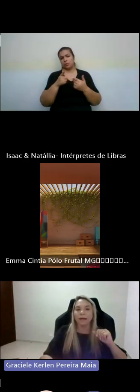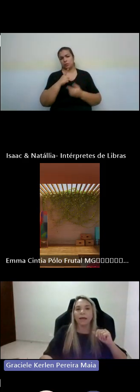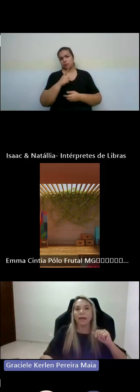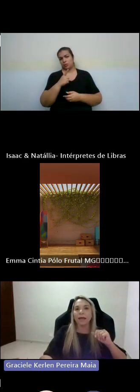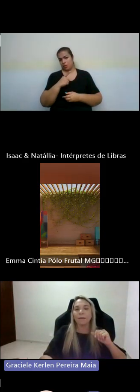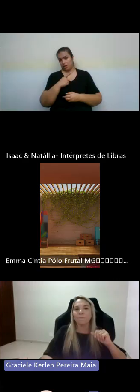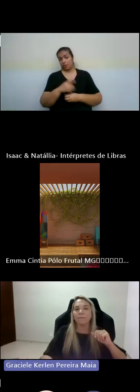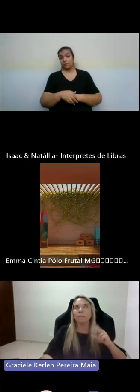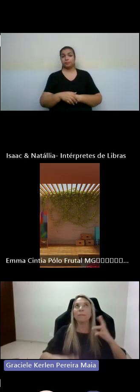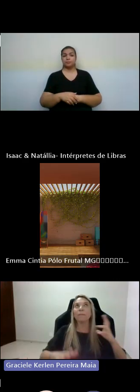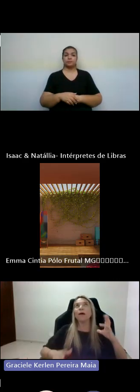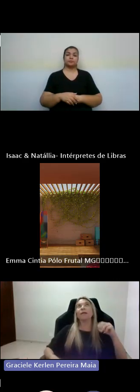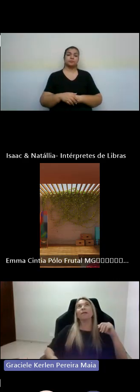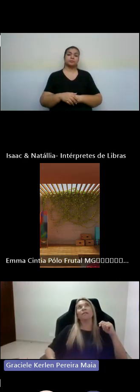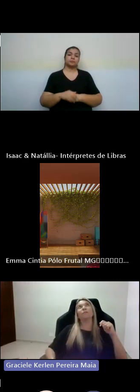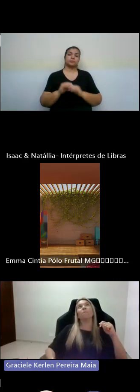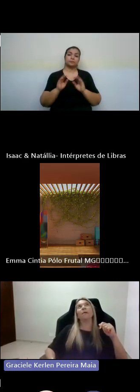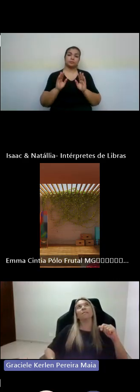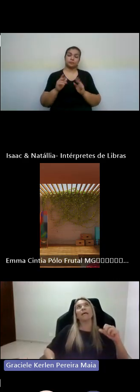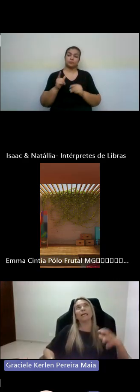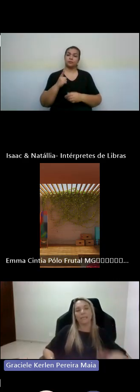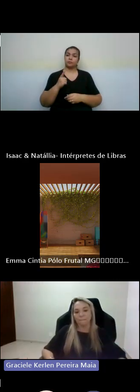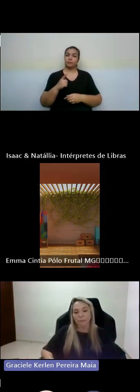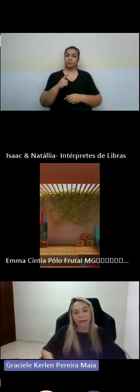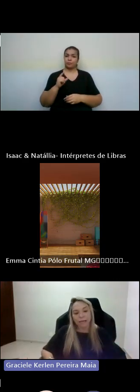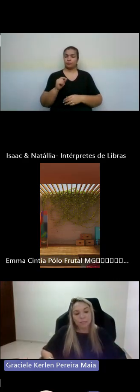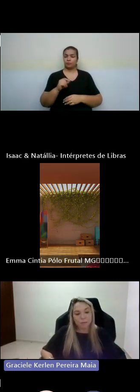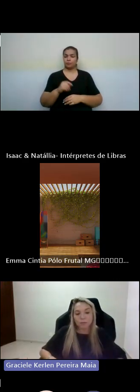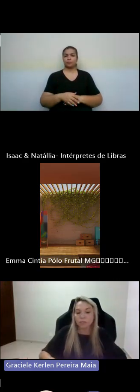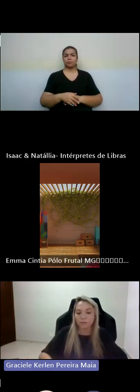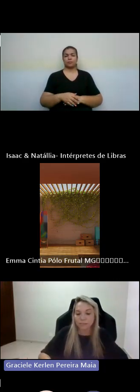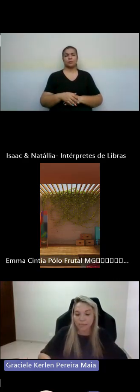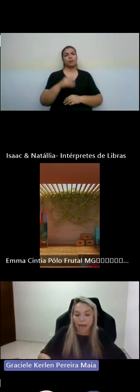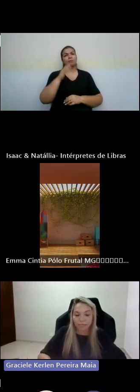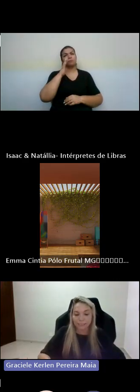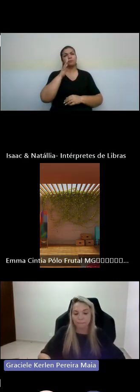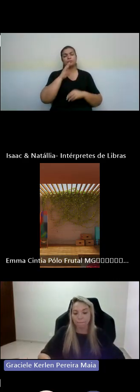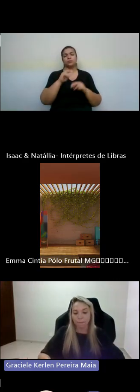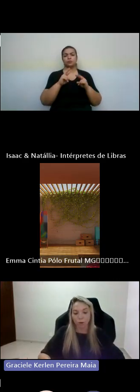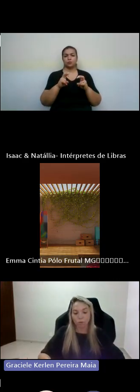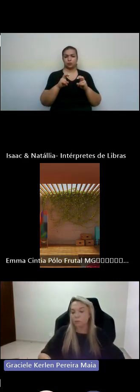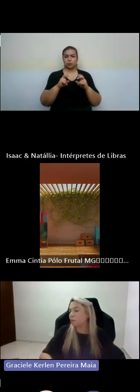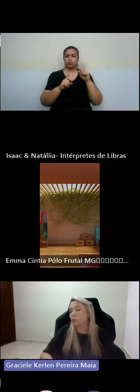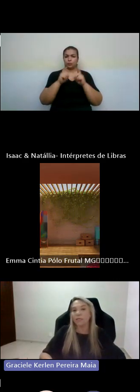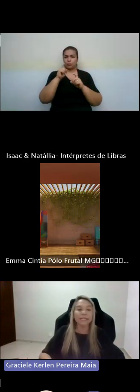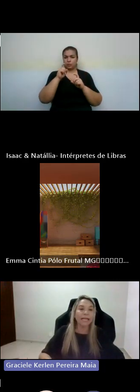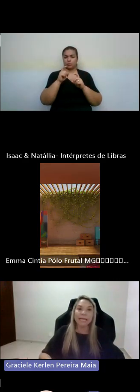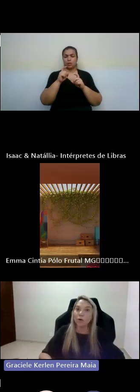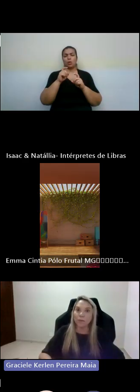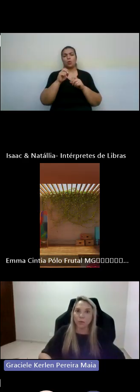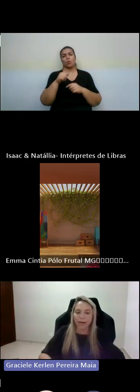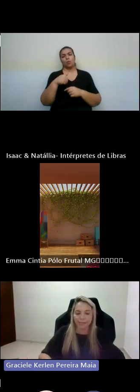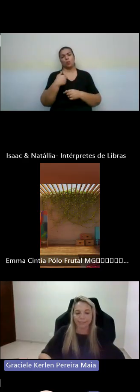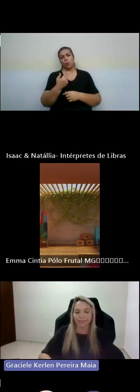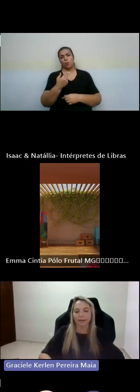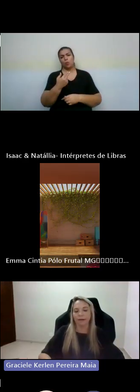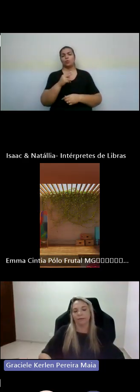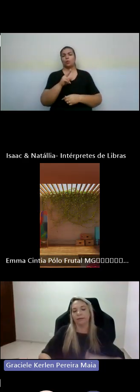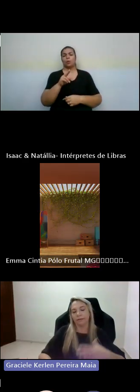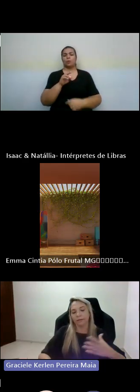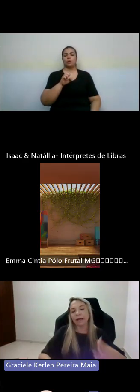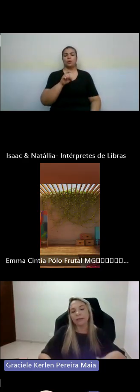tem, primeiro, né, gente, vamos pensar aqui. As expressões faciais ou expressões não